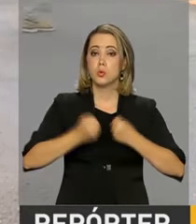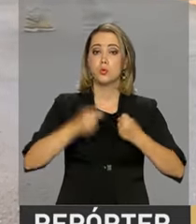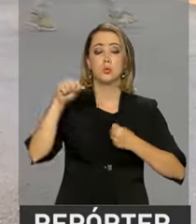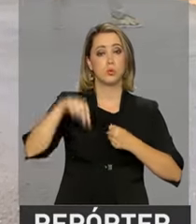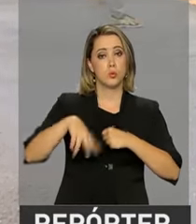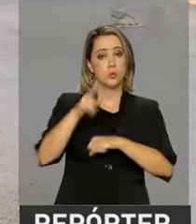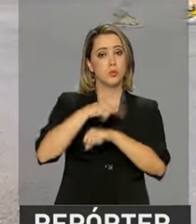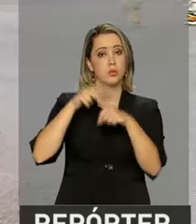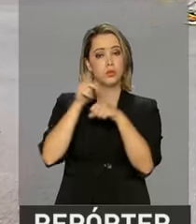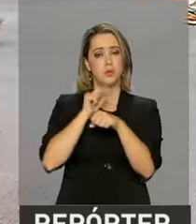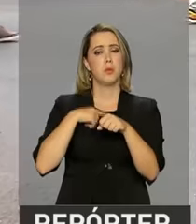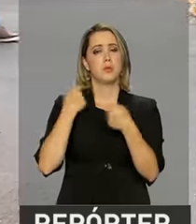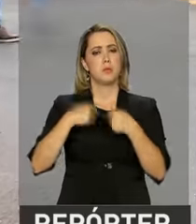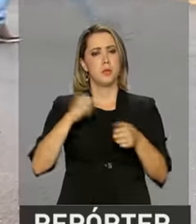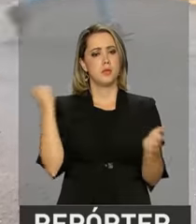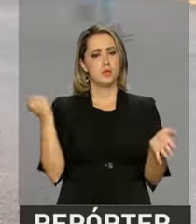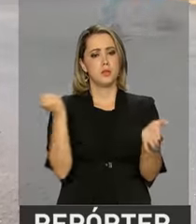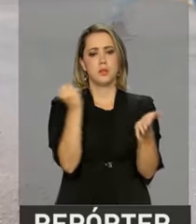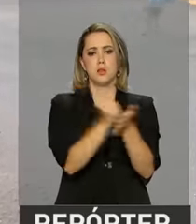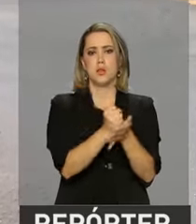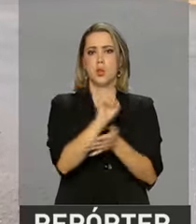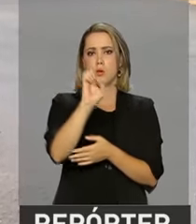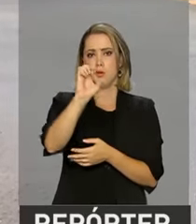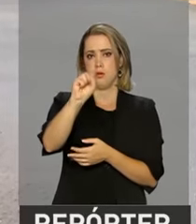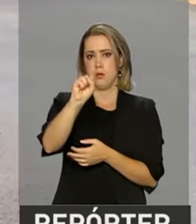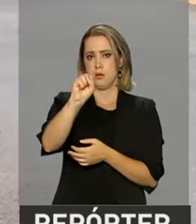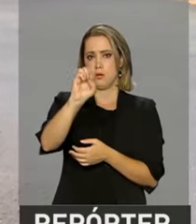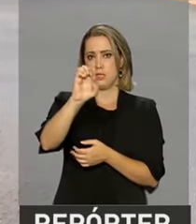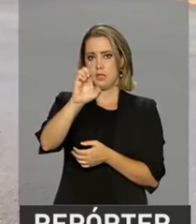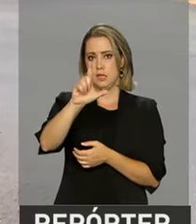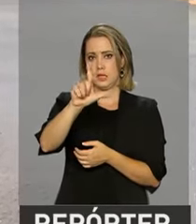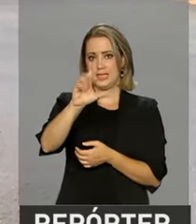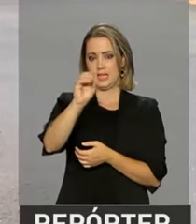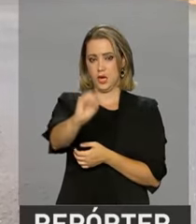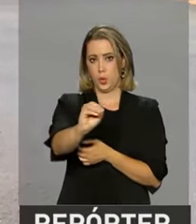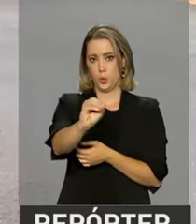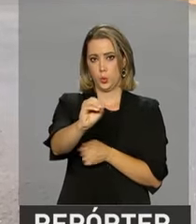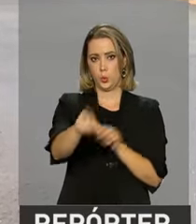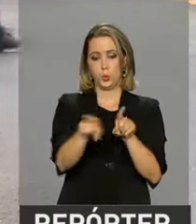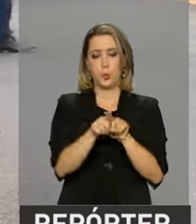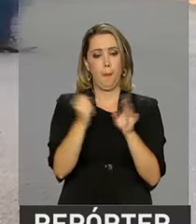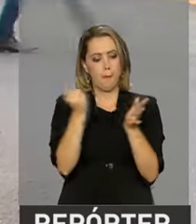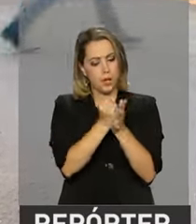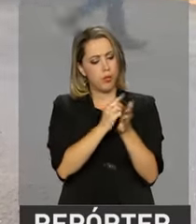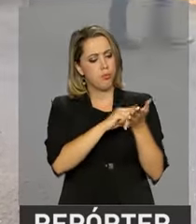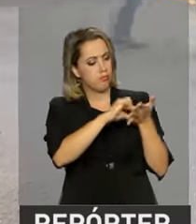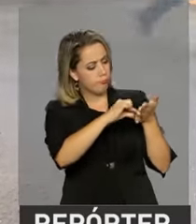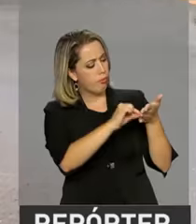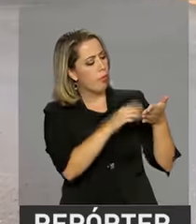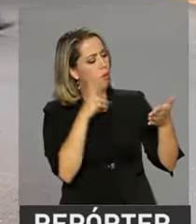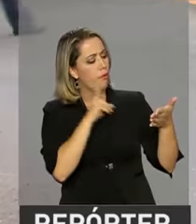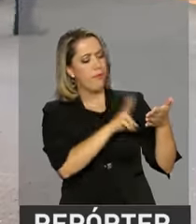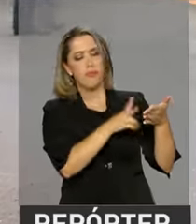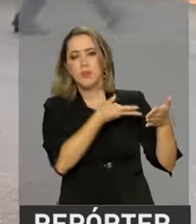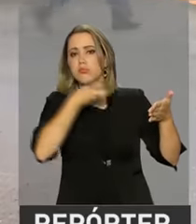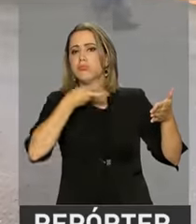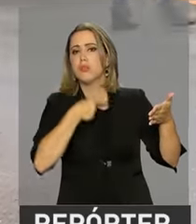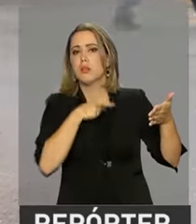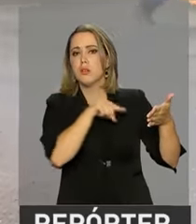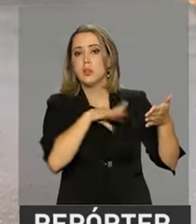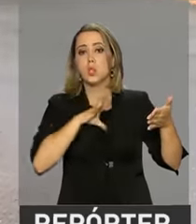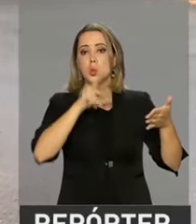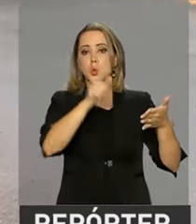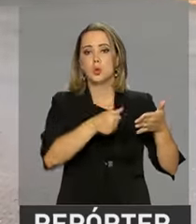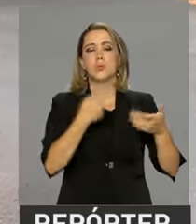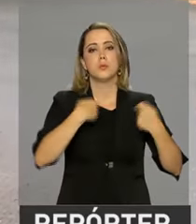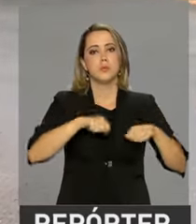no país terão selo de eficiência de consumo e emissão de gases. Apesar de não ser obrigatória, todas as fábricas e importadoras do